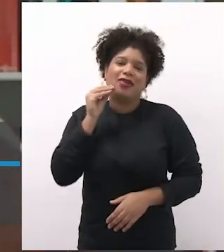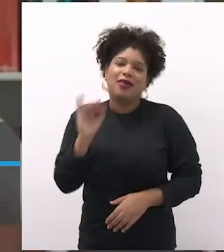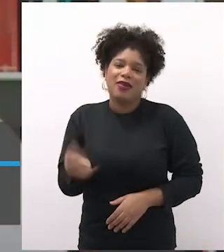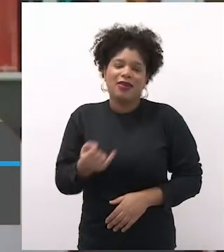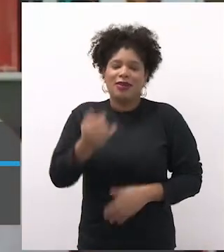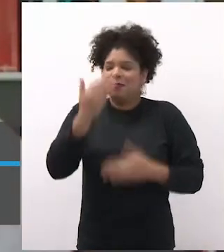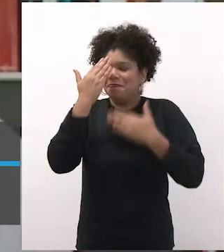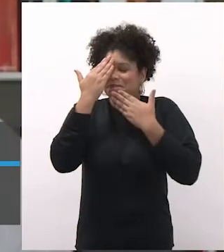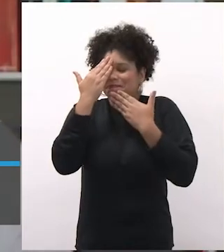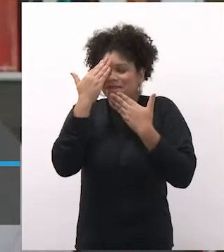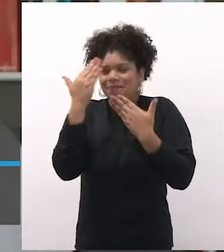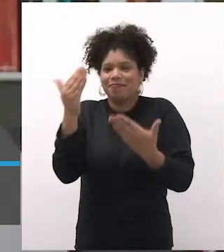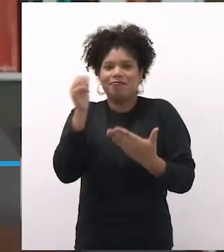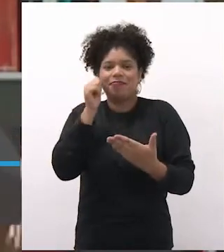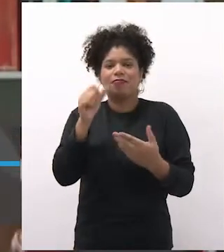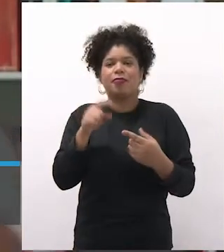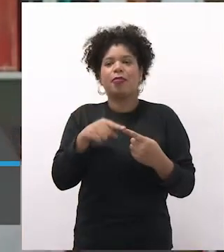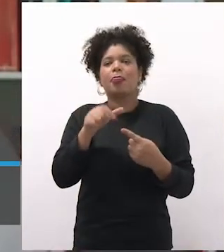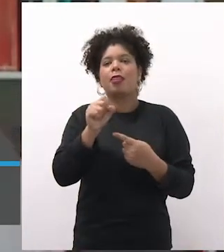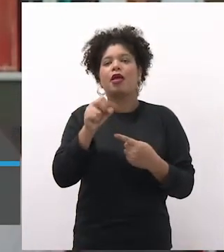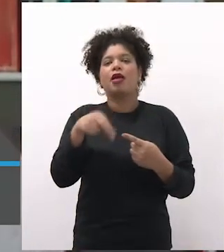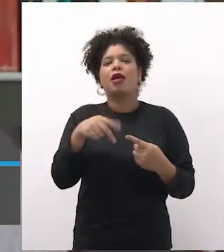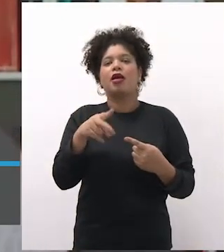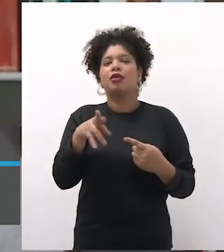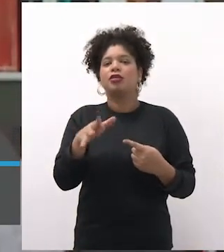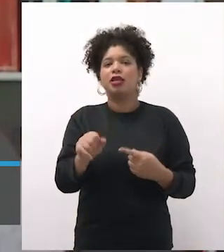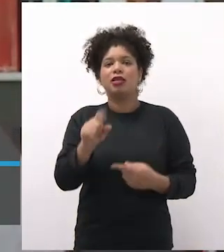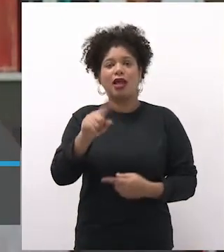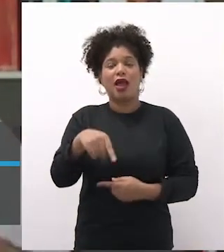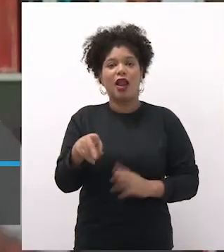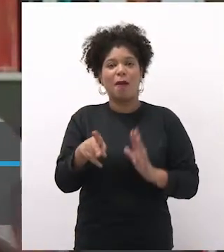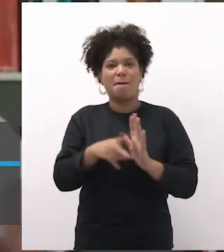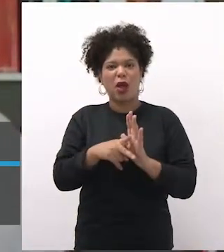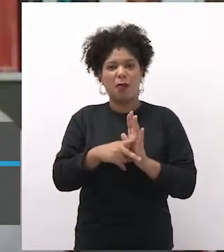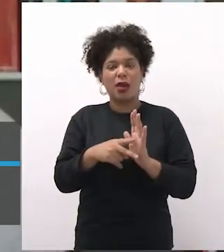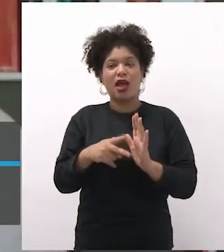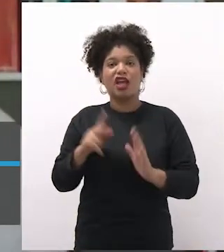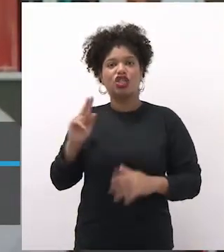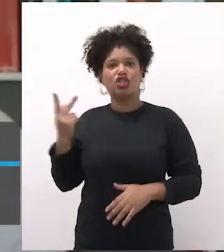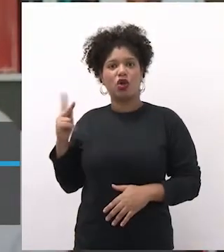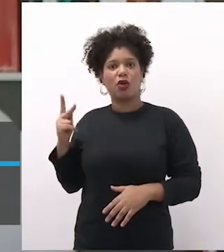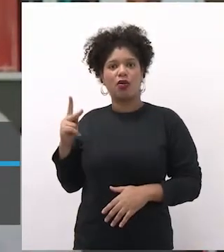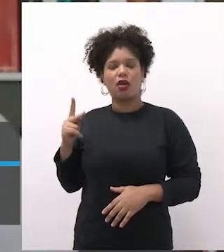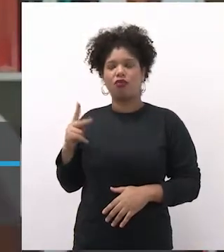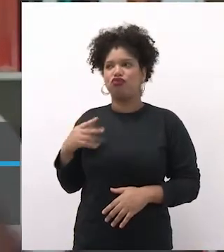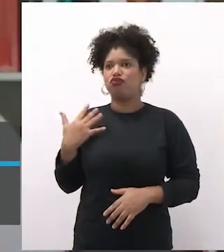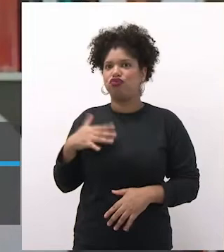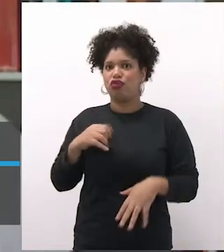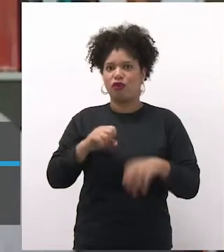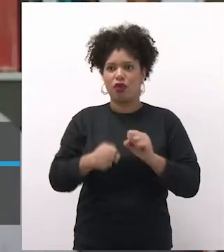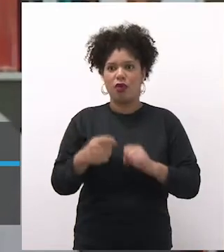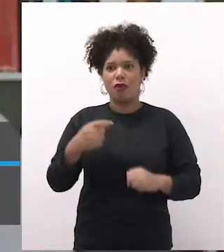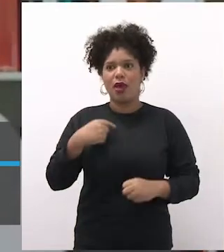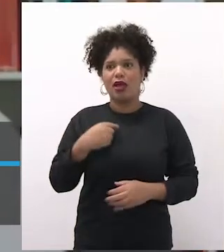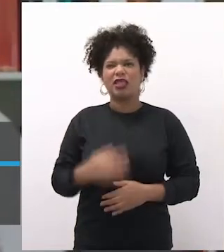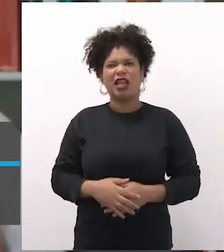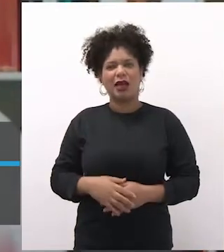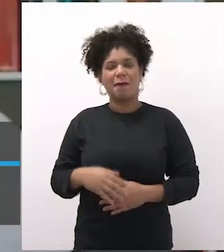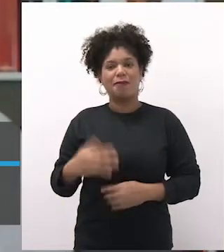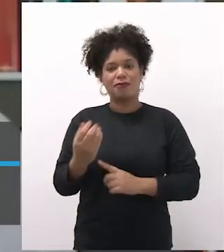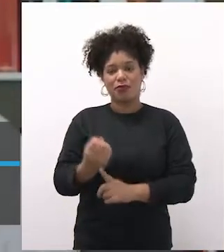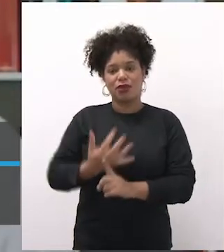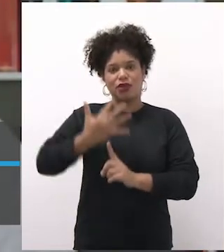assim, extremamente a Sandra, que ela, como historiadora, ela me inspirou demais, ler sobre autoras pretas, ler sobre